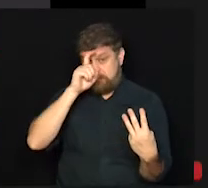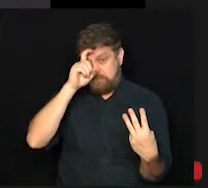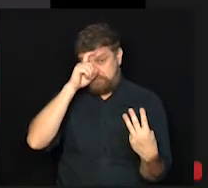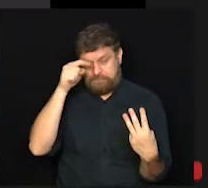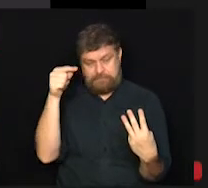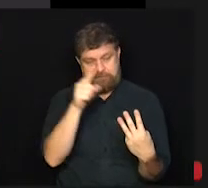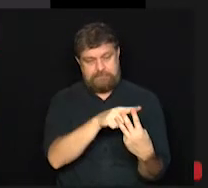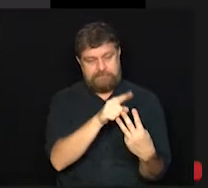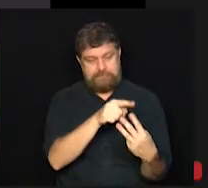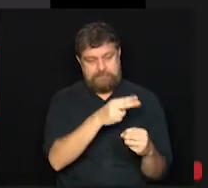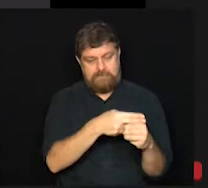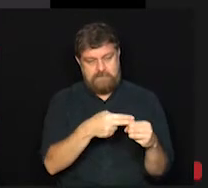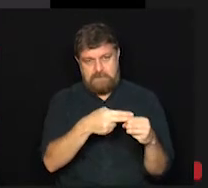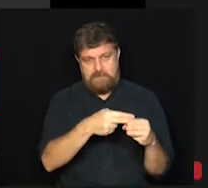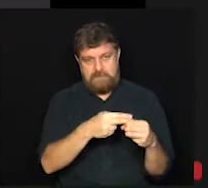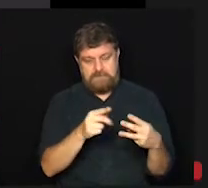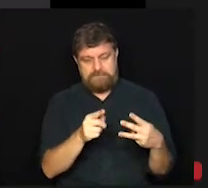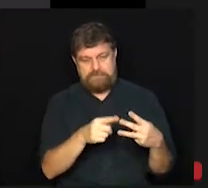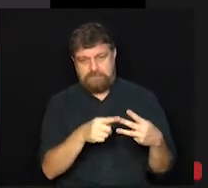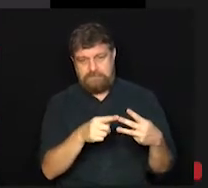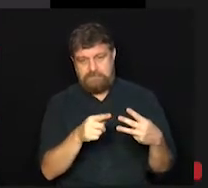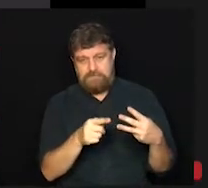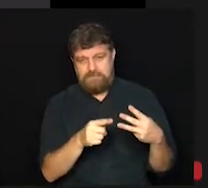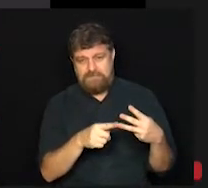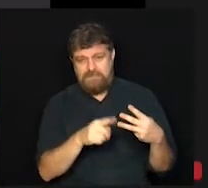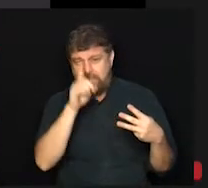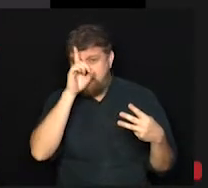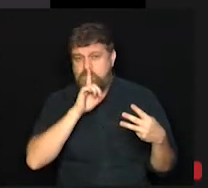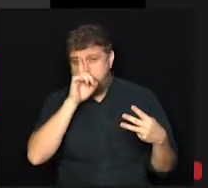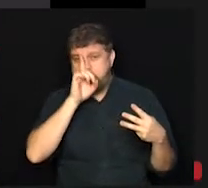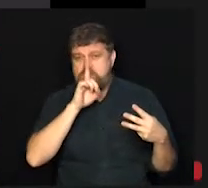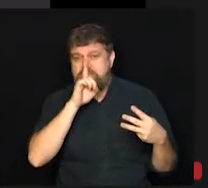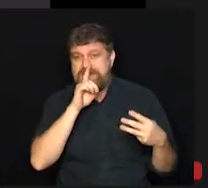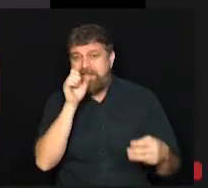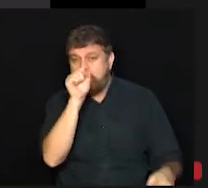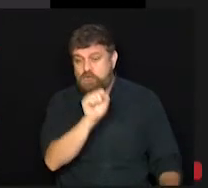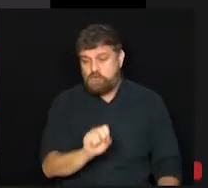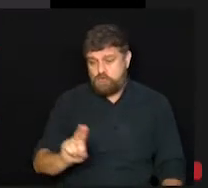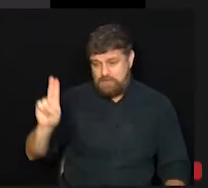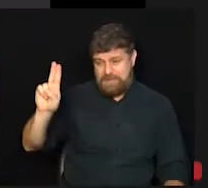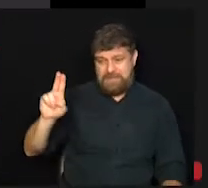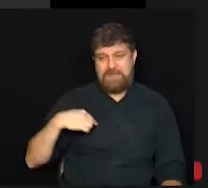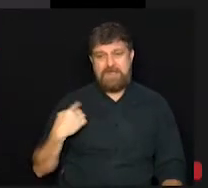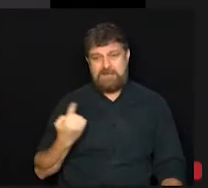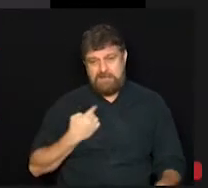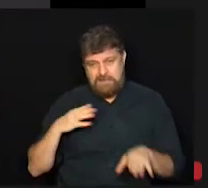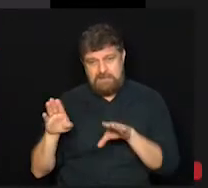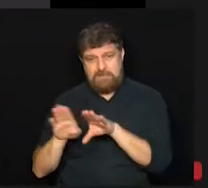das Clínicas, embaixo o CAISM, e esse amarelo é o Hospital de Sumaré, que nós também